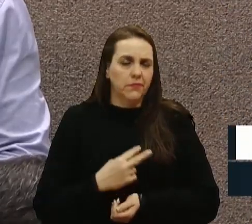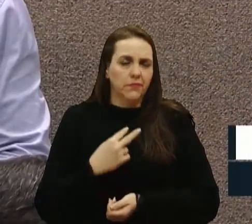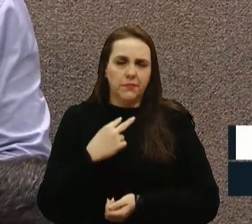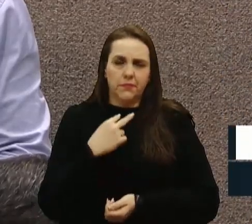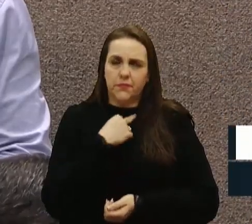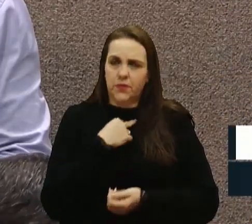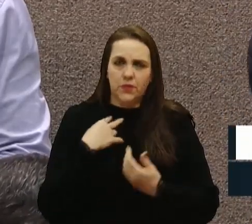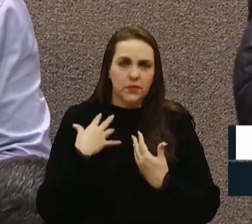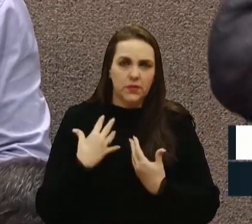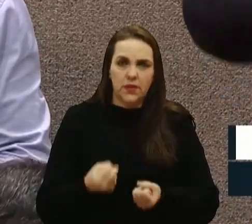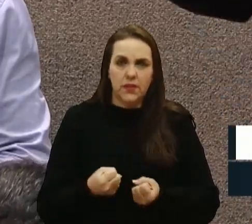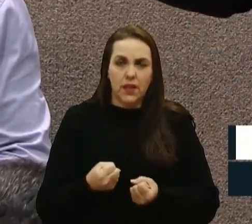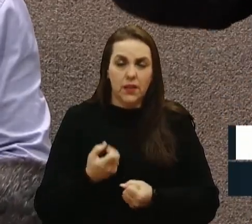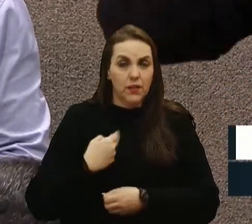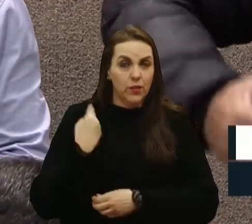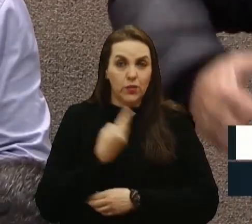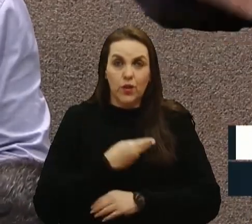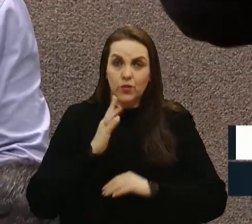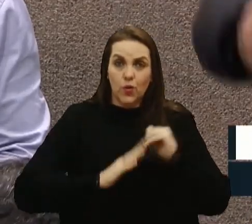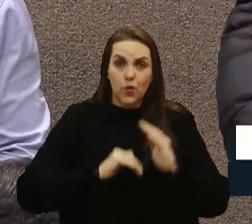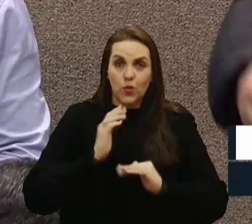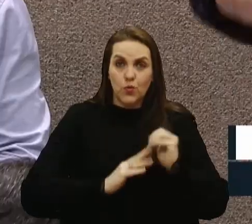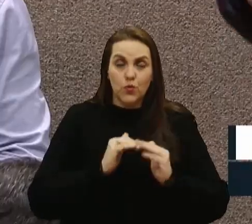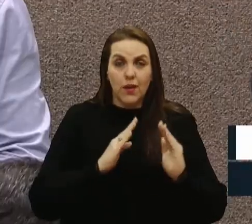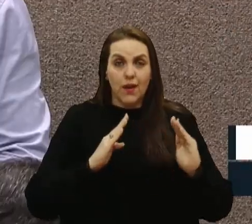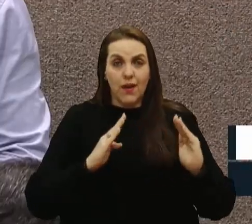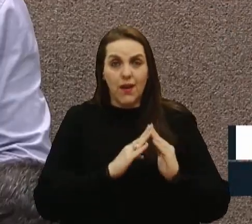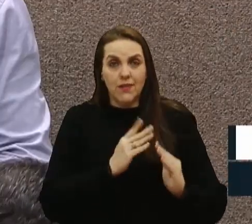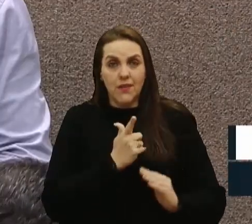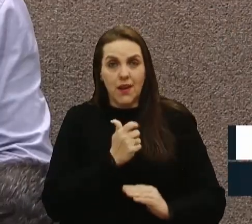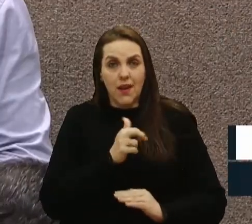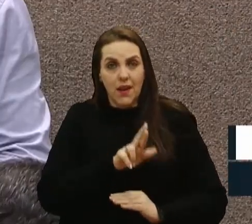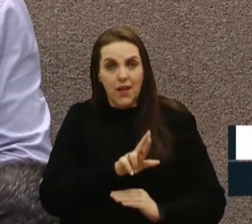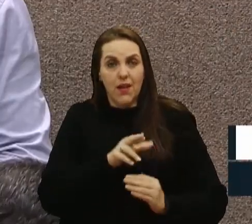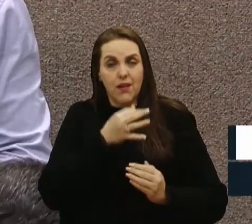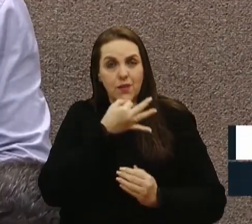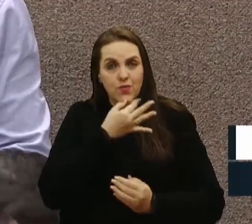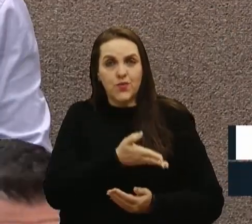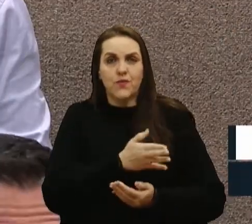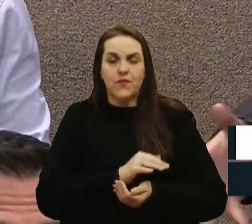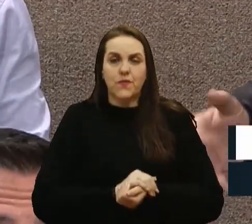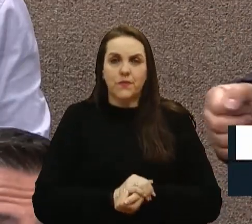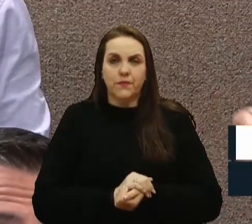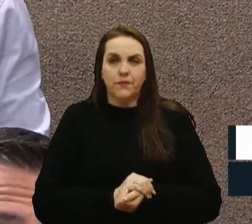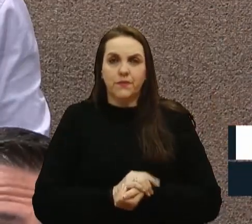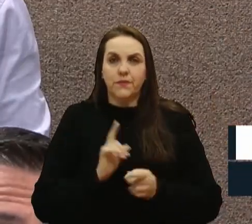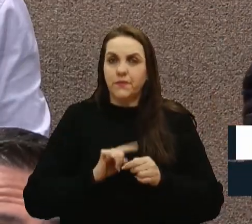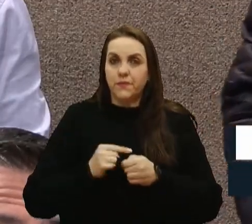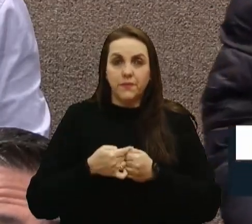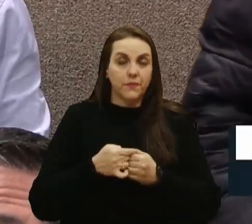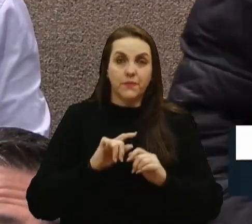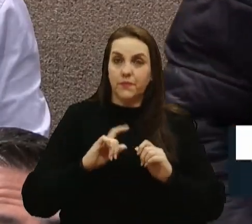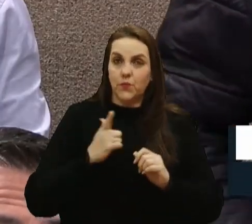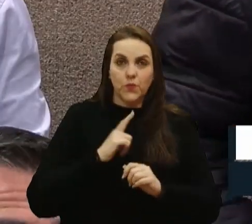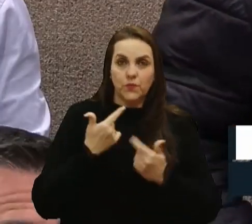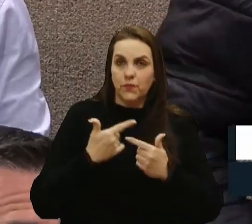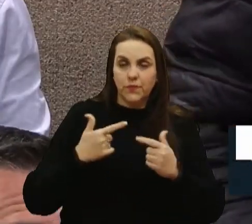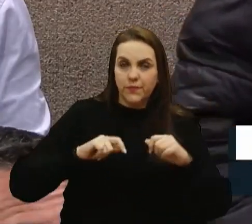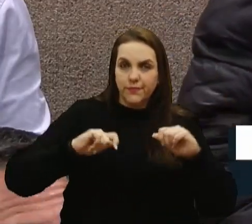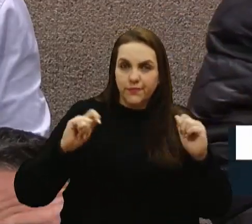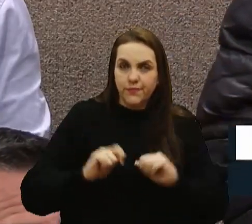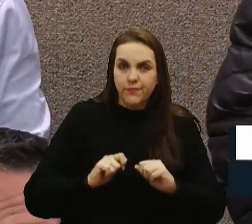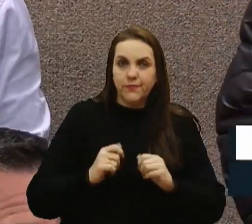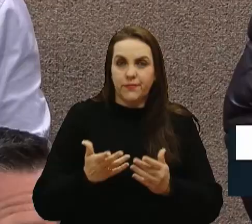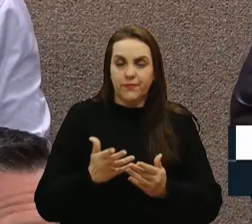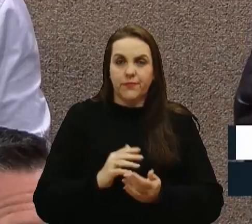Inadmissível que nós não construímos casas lares em Caxias do Sul. Se o município não tem condições